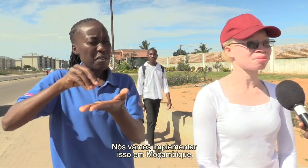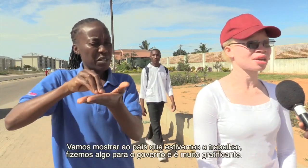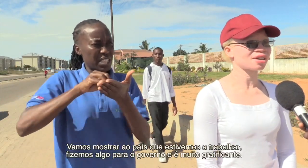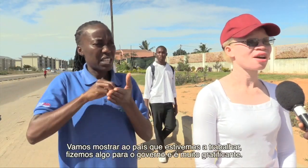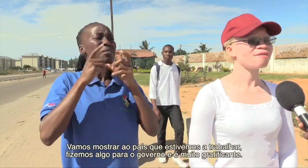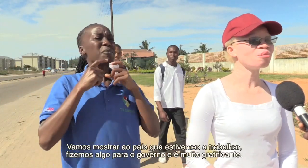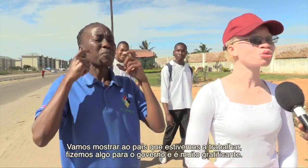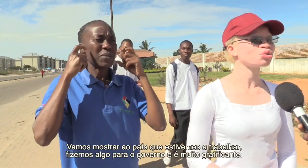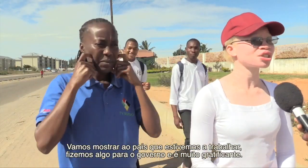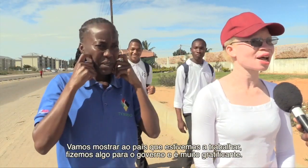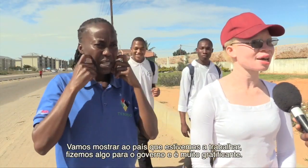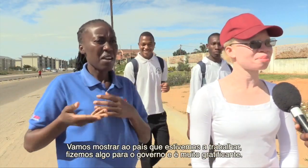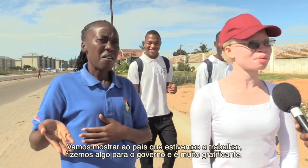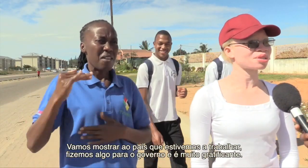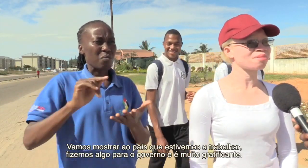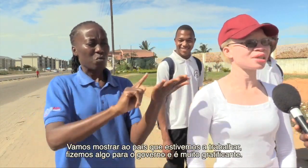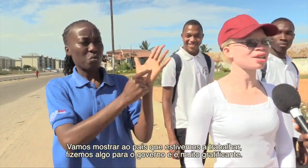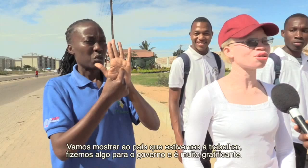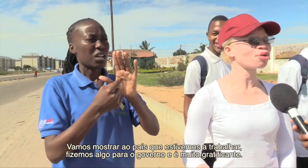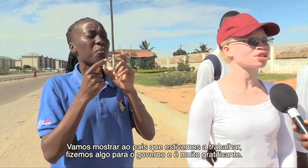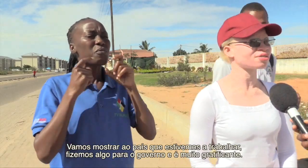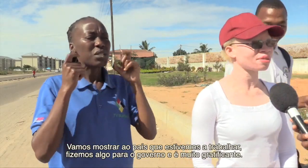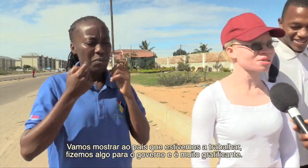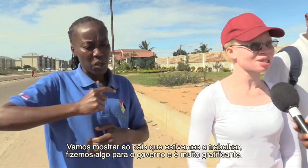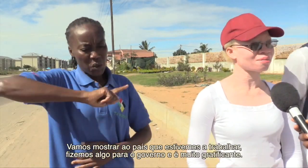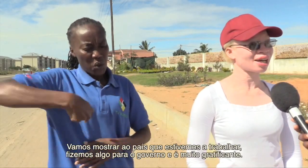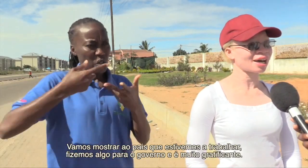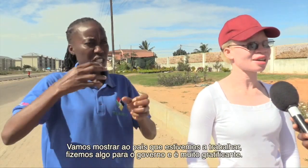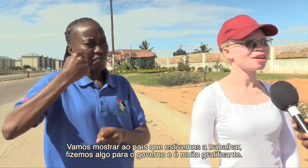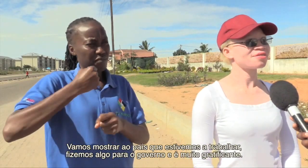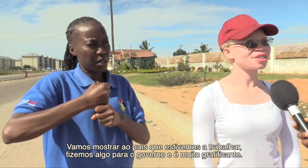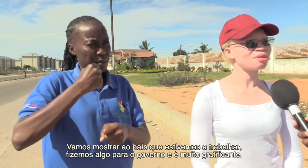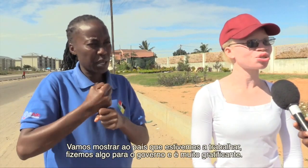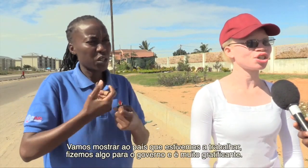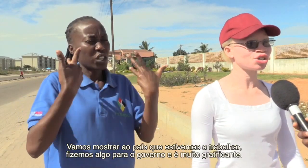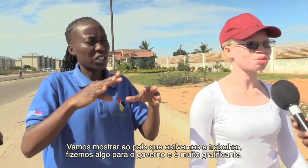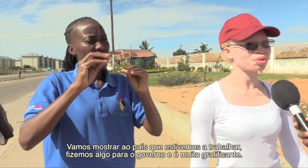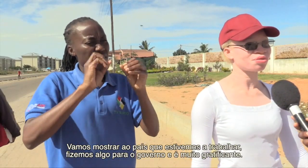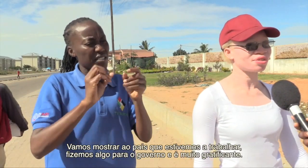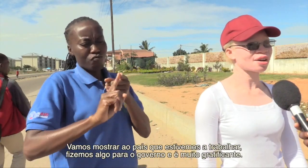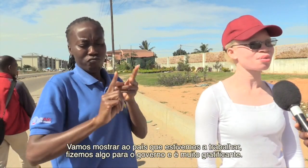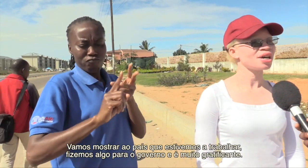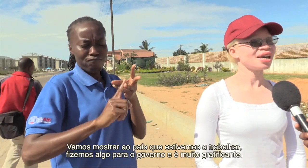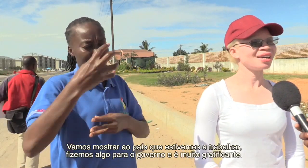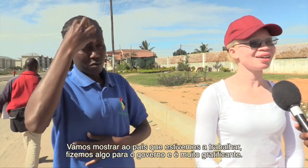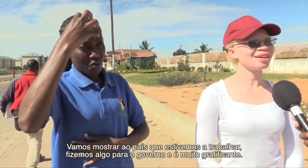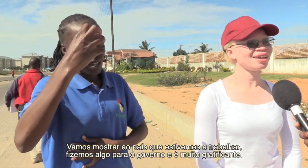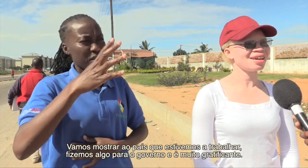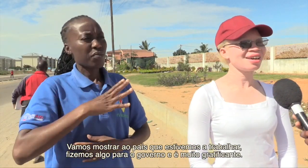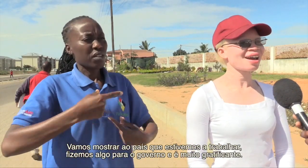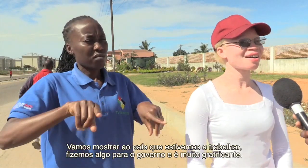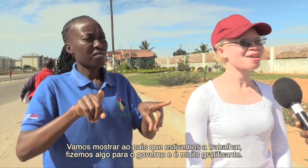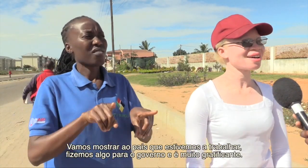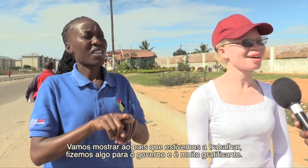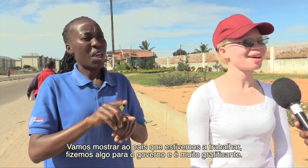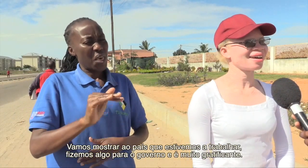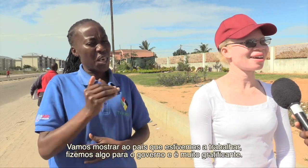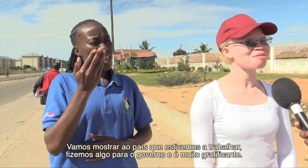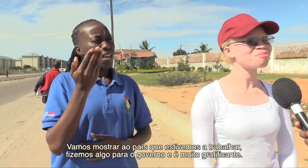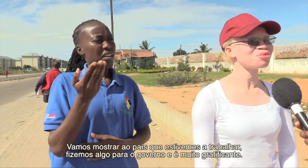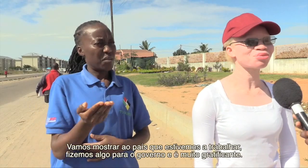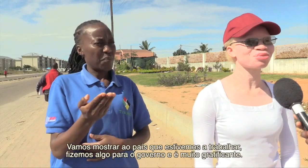para Moçambique. Vamos mostrar para Moçambique que nós estivemos a trabalhar, fizemos isto para o governo. E é